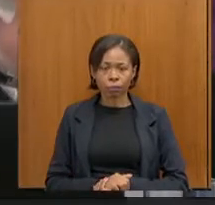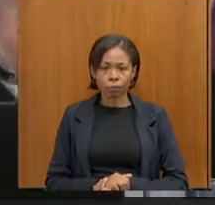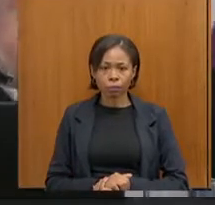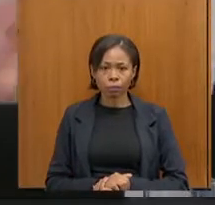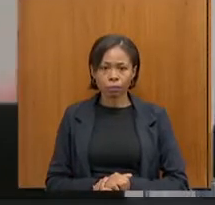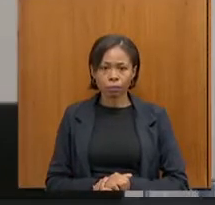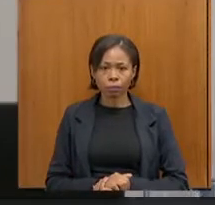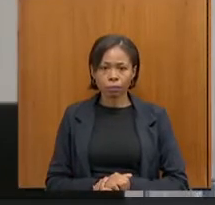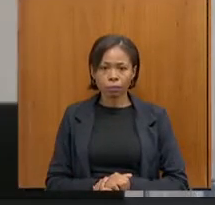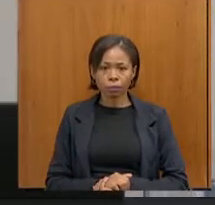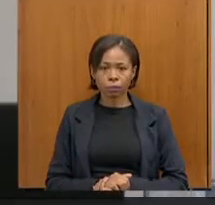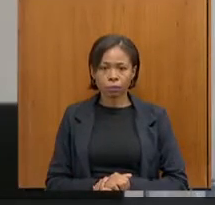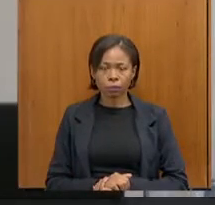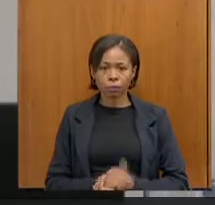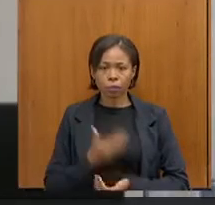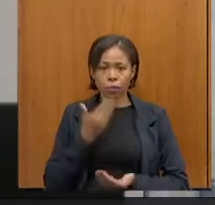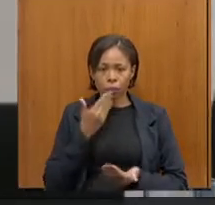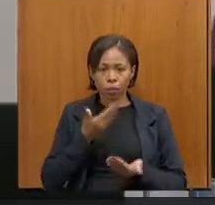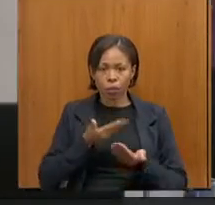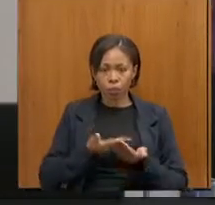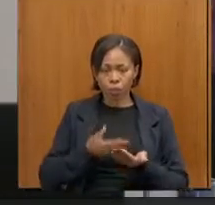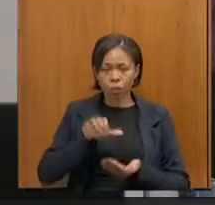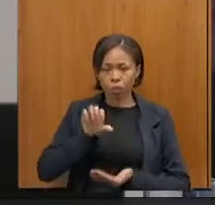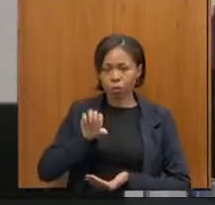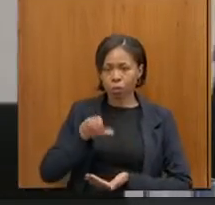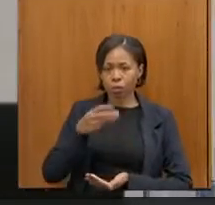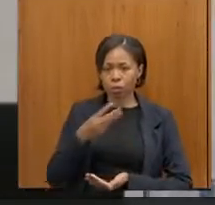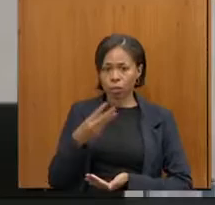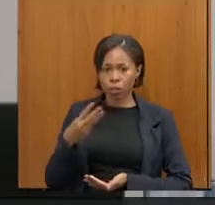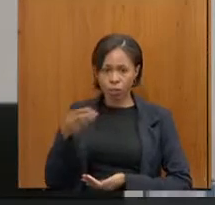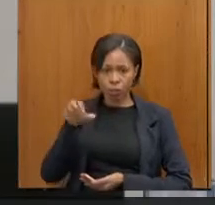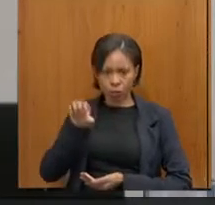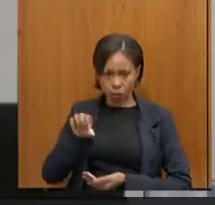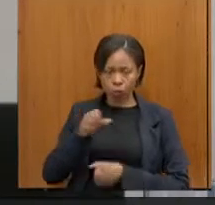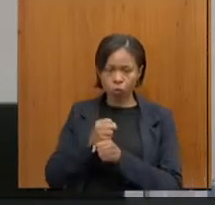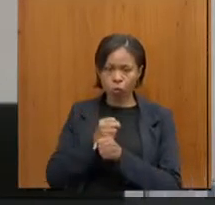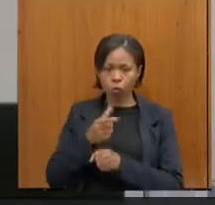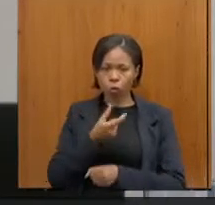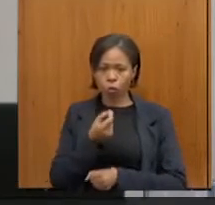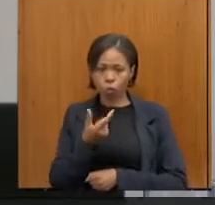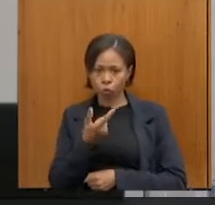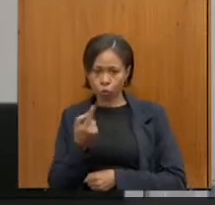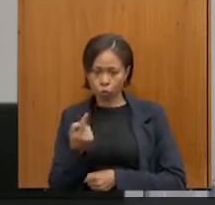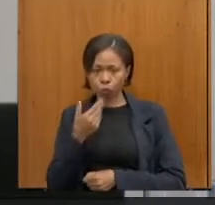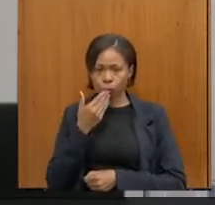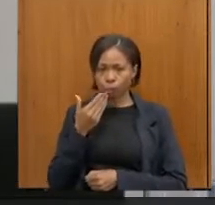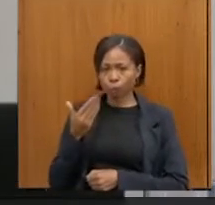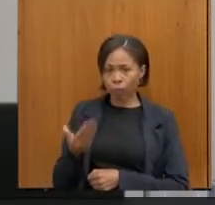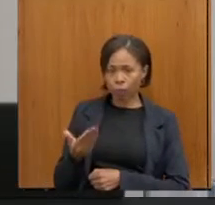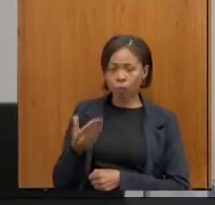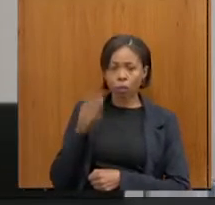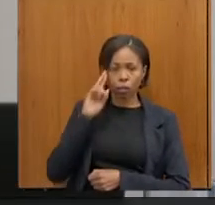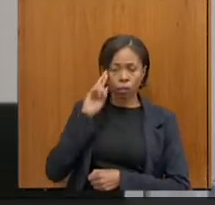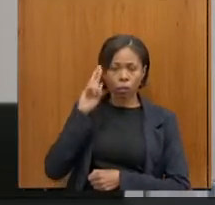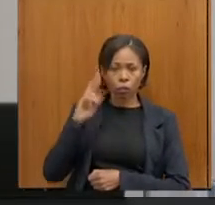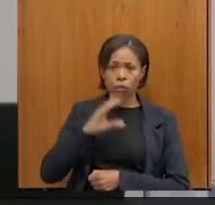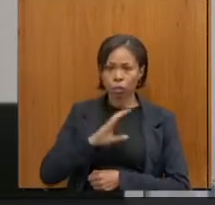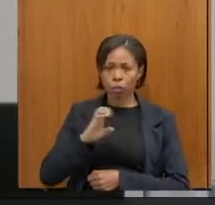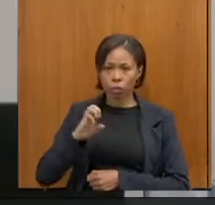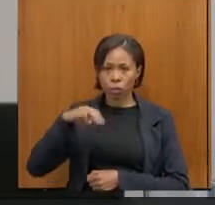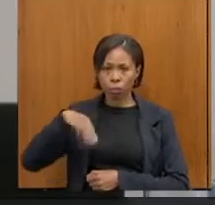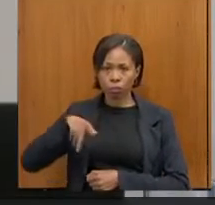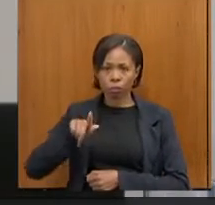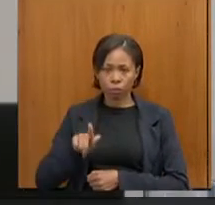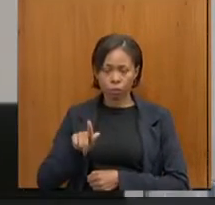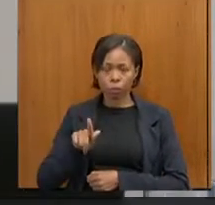Tramonte o requerimento de comissão 9339/2017 e um requer seja encaminhado ao diretor-presidente companhia de